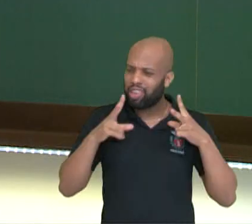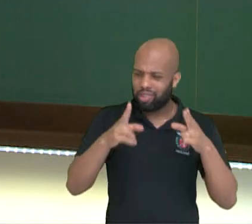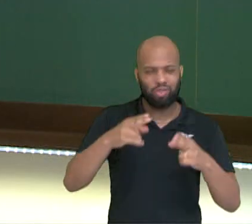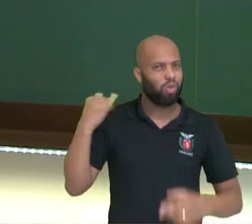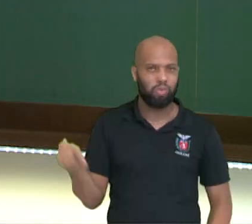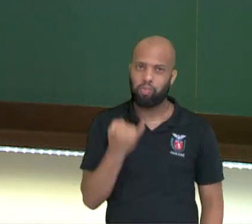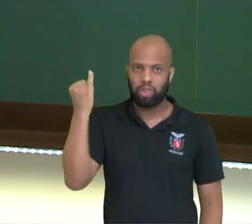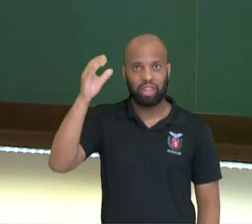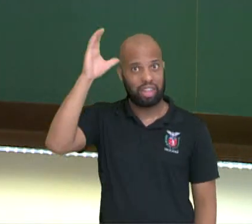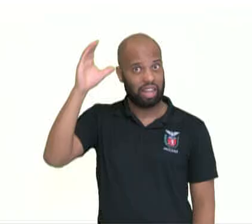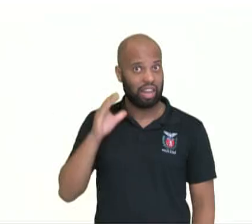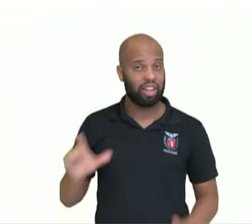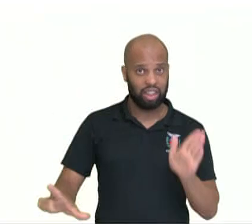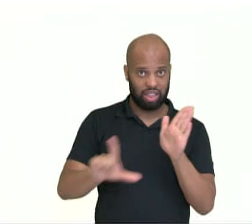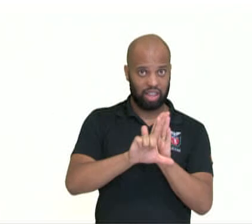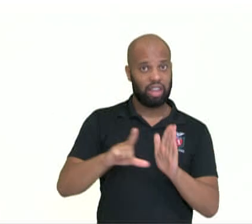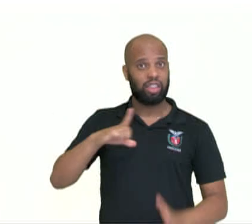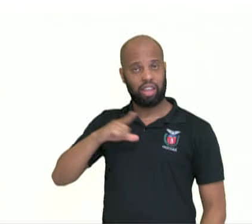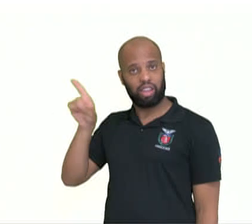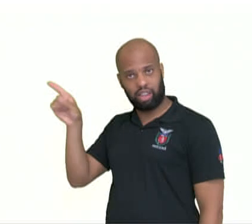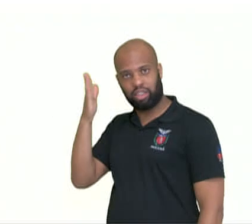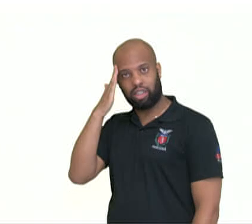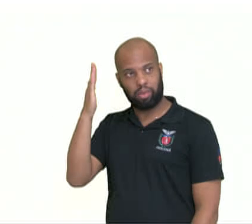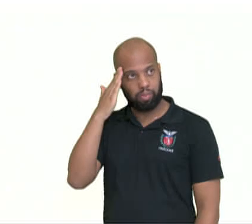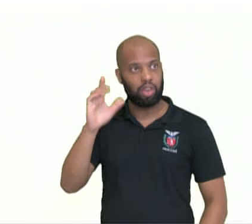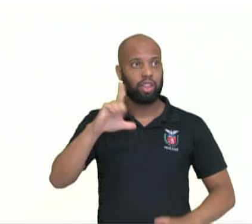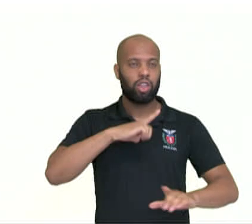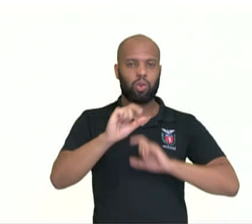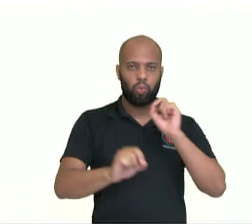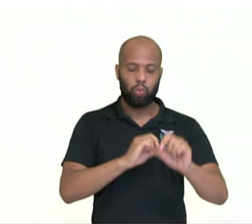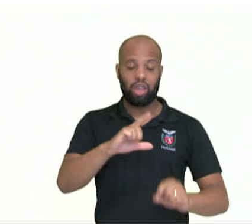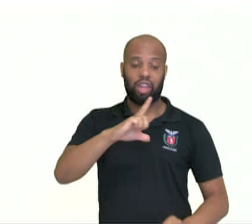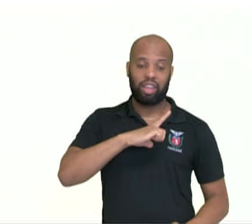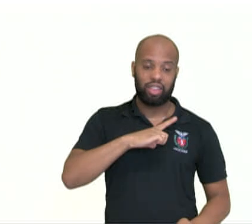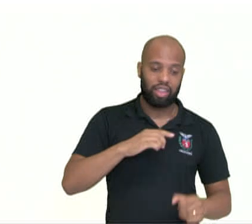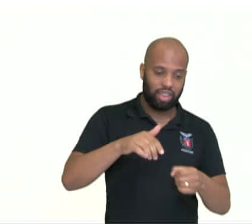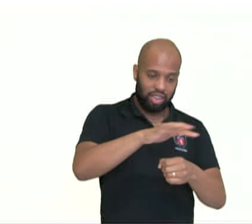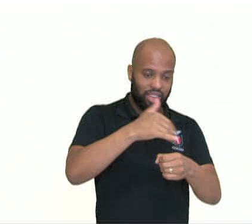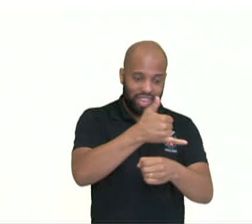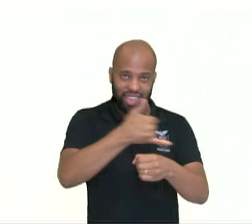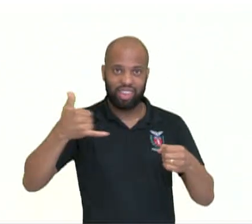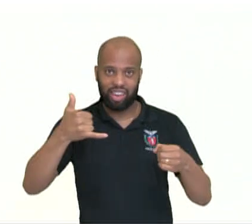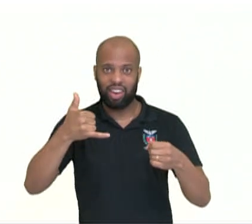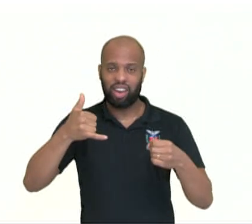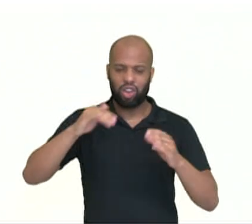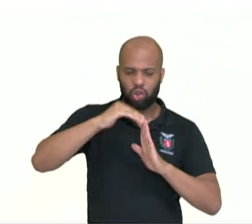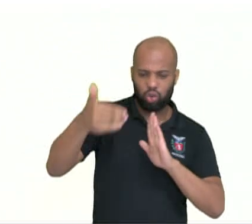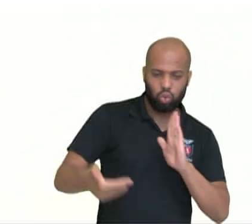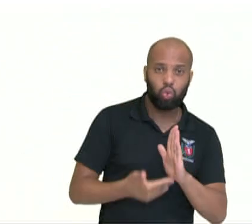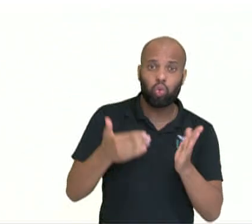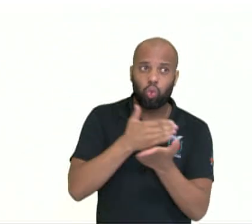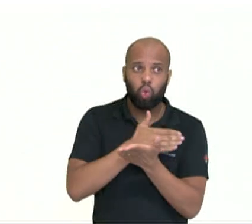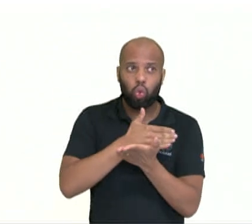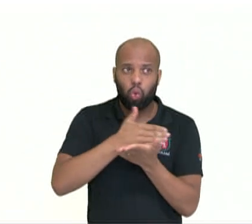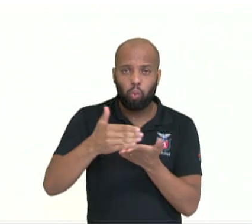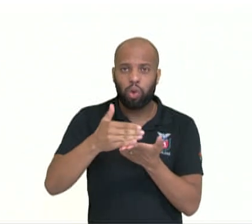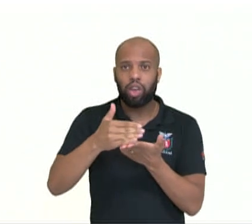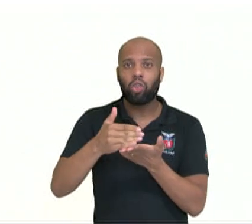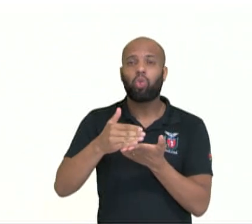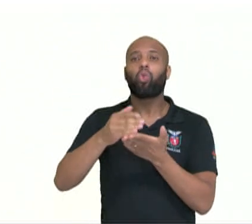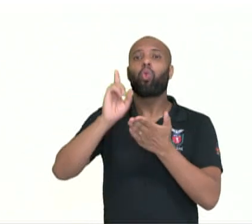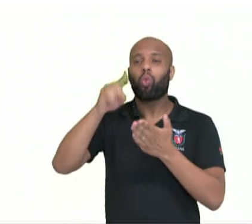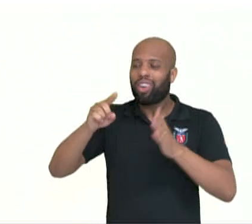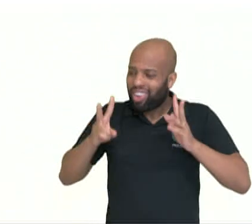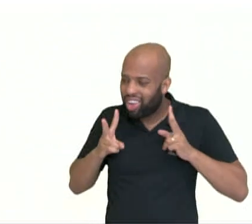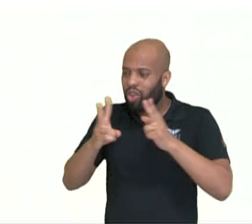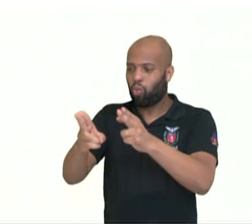lei da conservação de carga elétrica. A carga elétrica total inicial, né, ela vai ser igual à carga